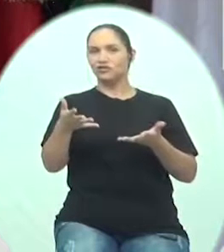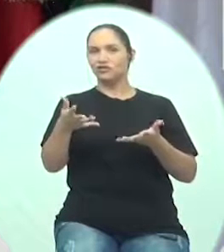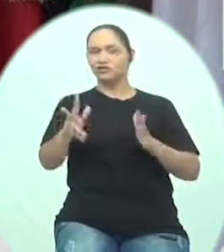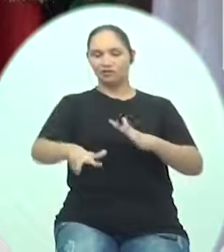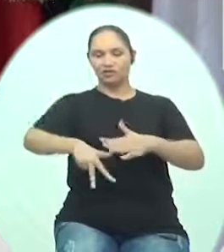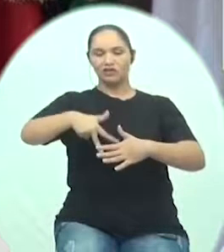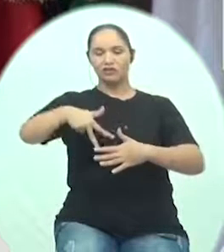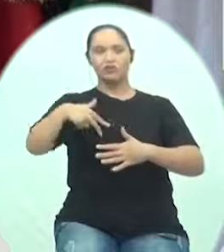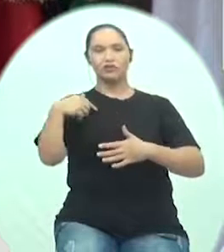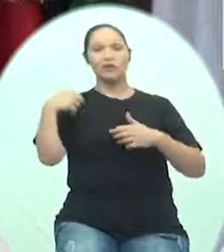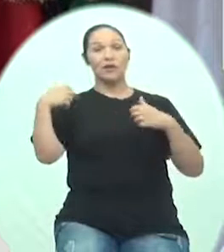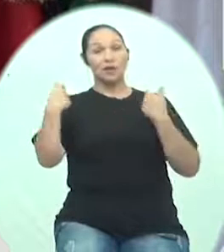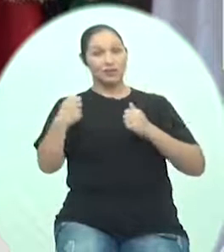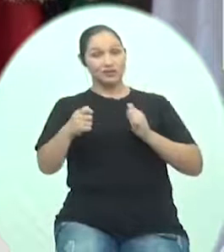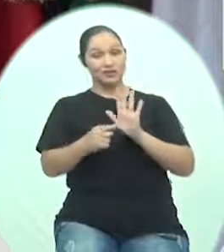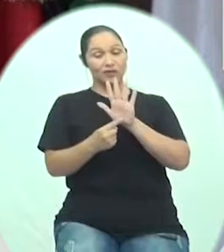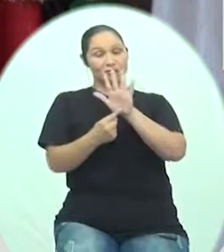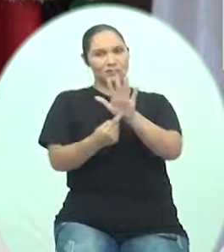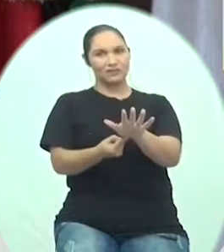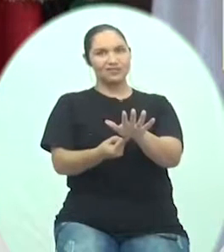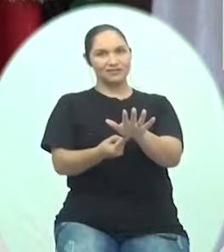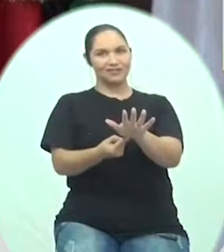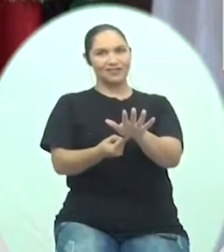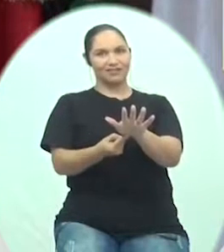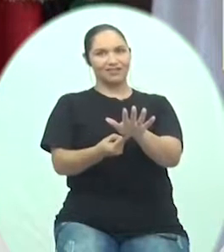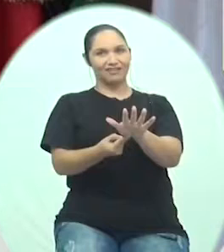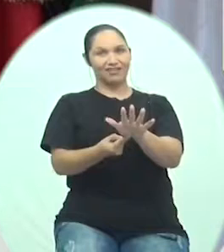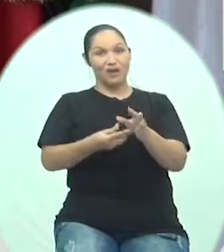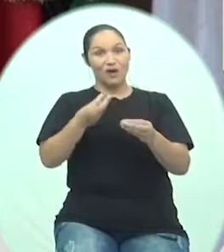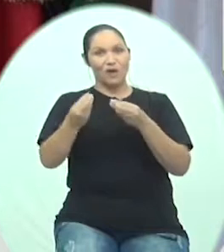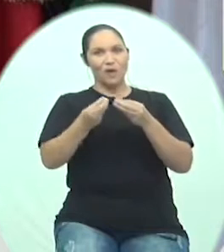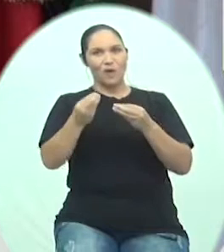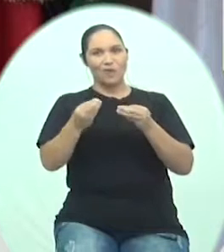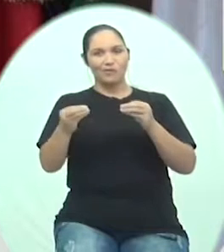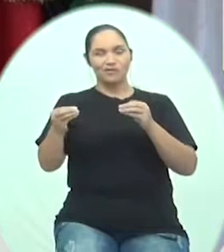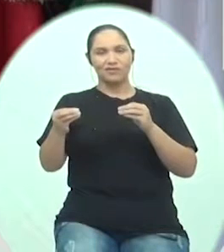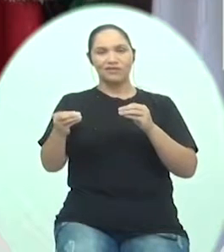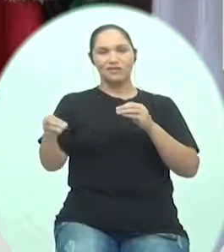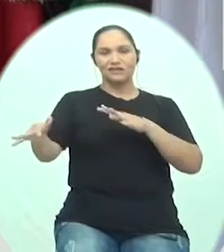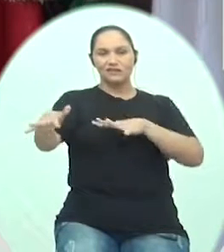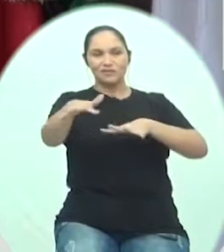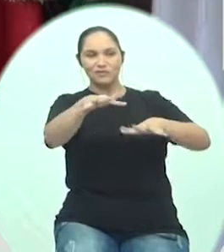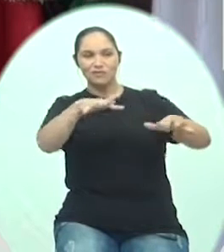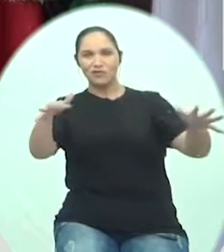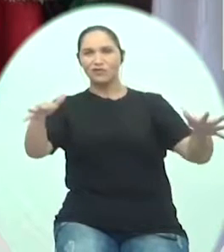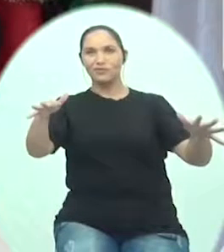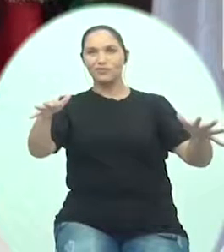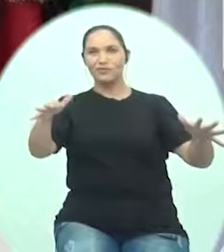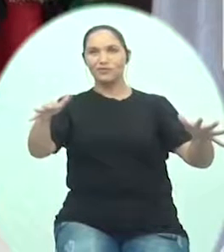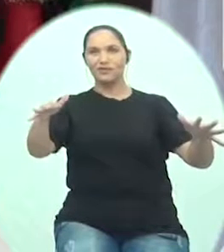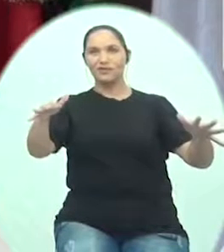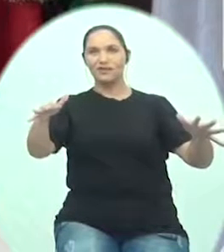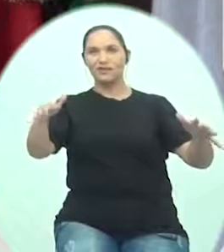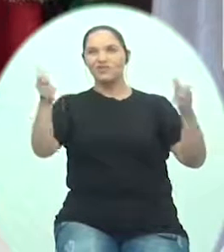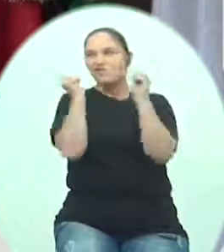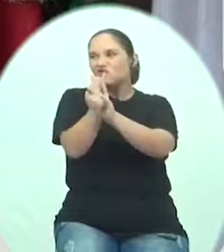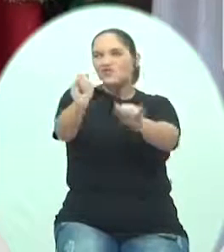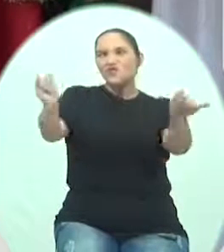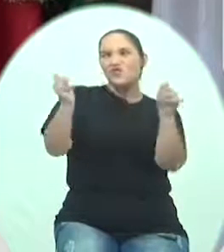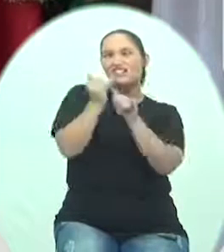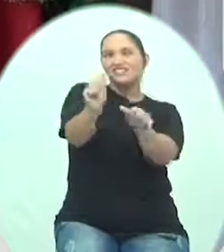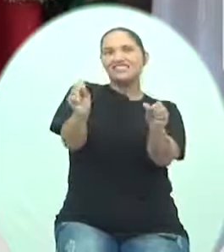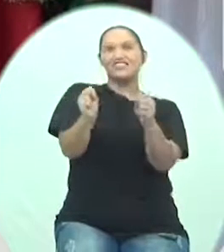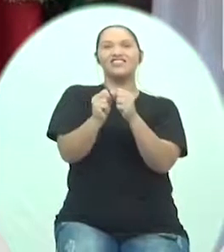movimentação que a sociedade reclama tia Mampituba eh conduzida pelo próprio